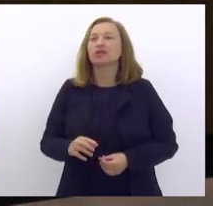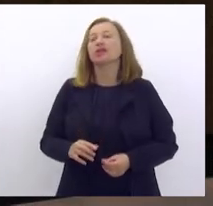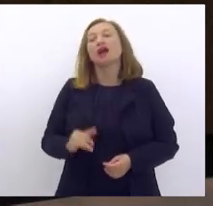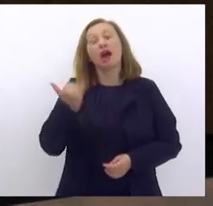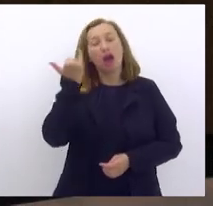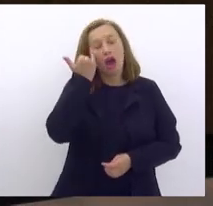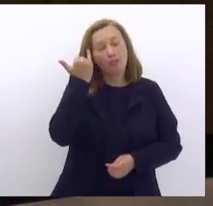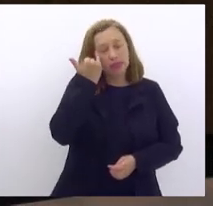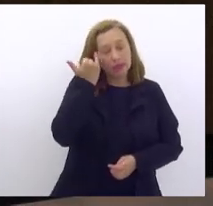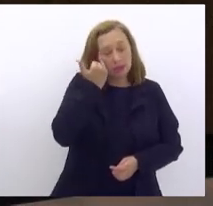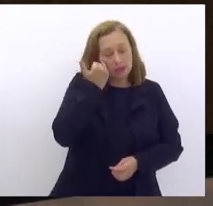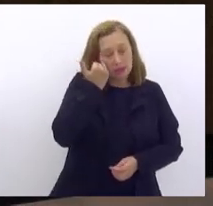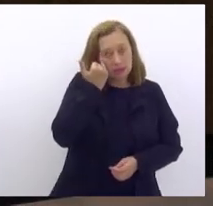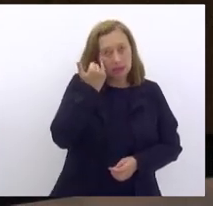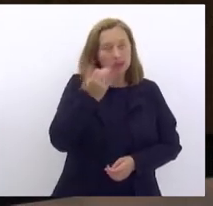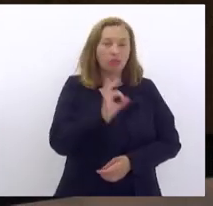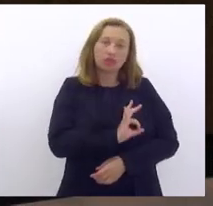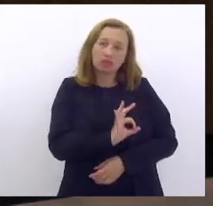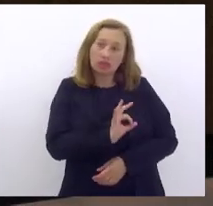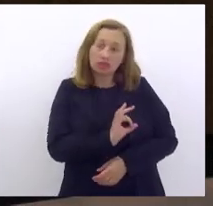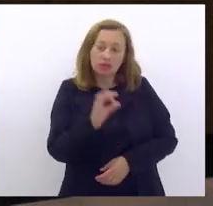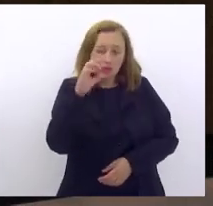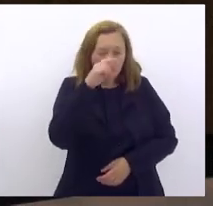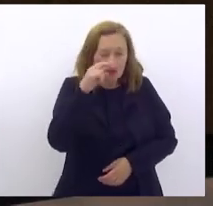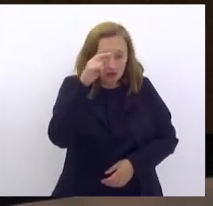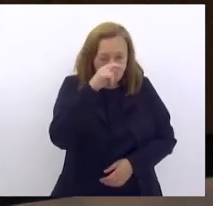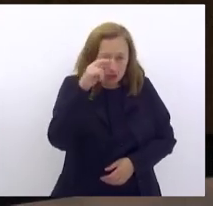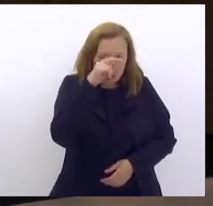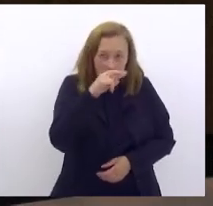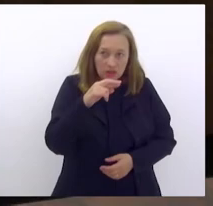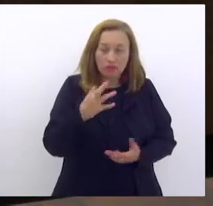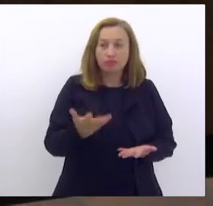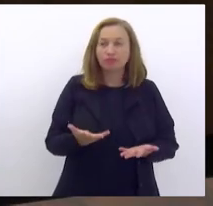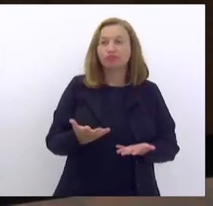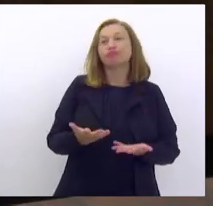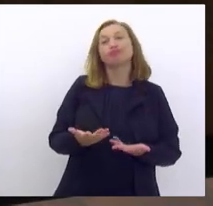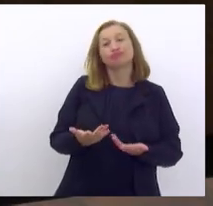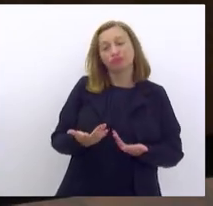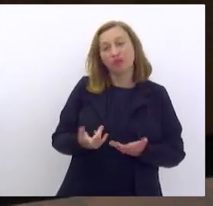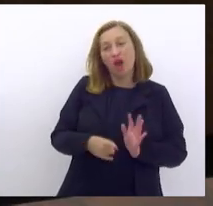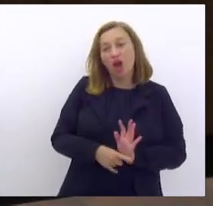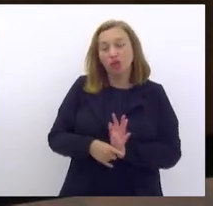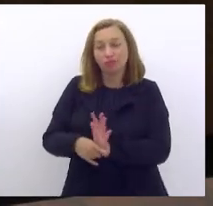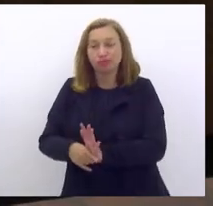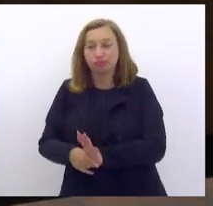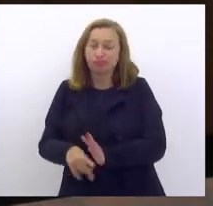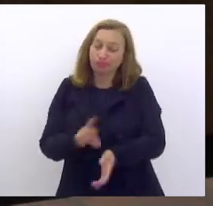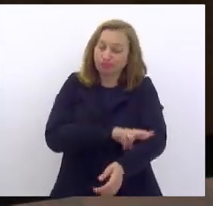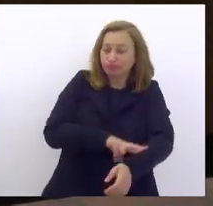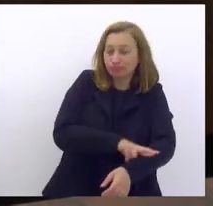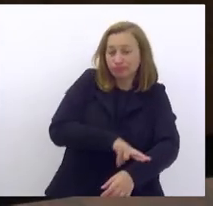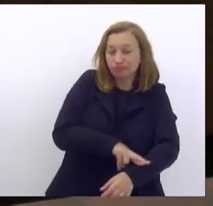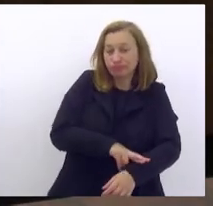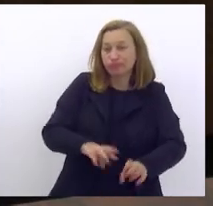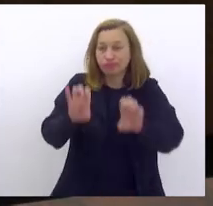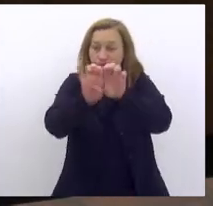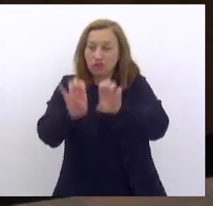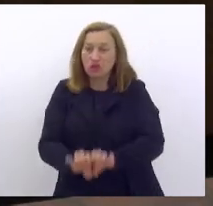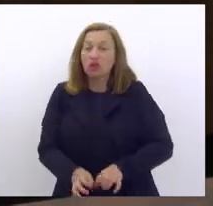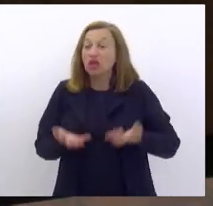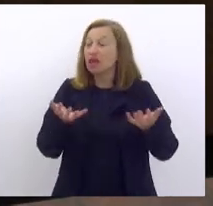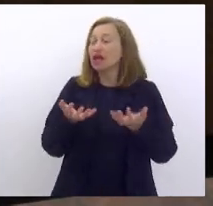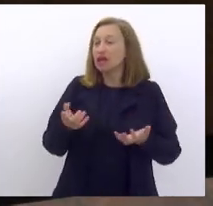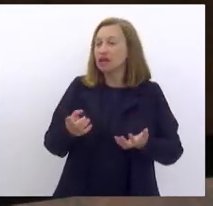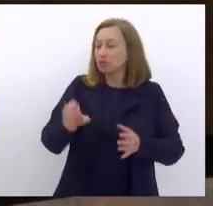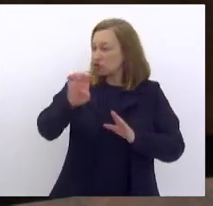preguiça investigativa favorece o racismo estrutural. O que, que nós todos queremos, esquerda e direita?